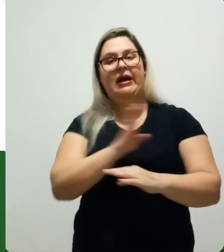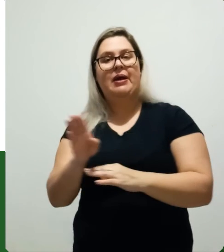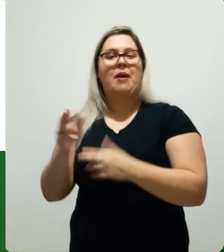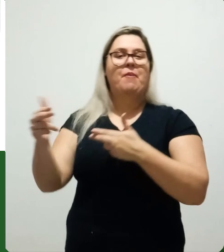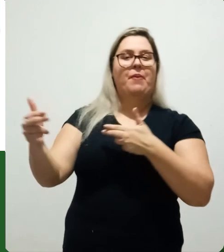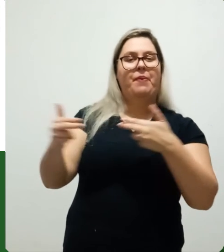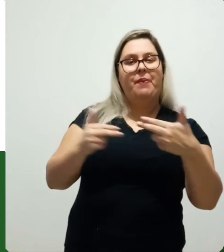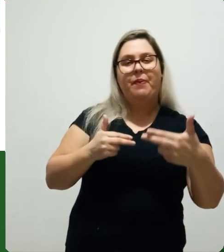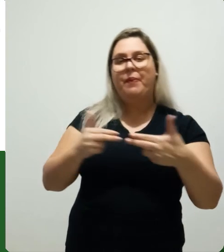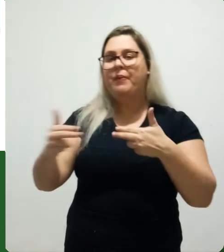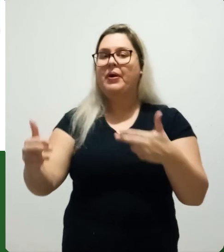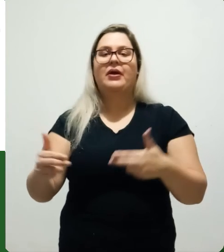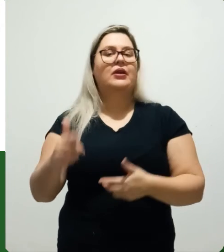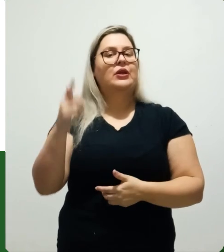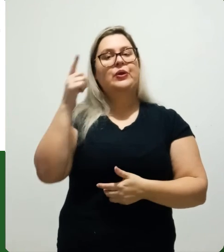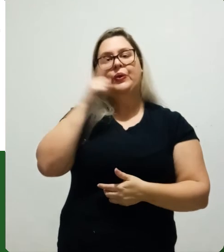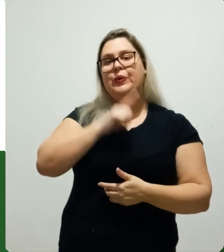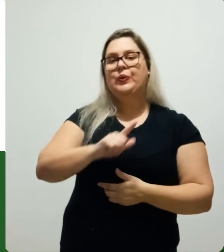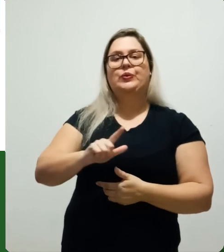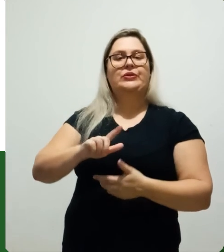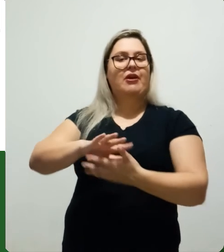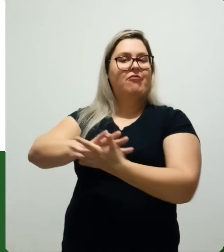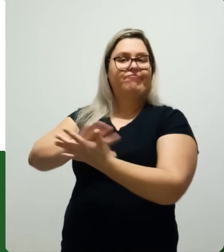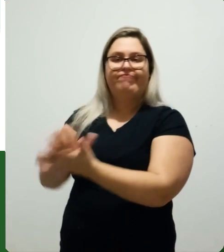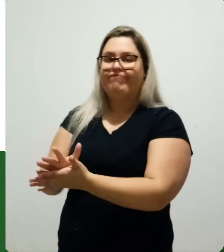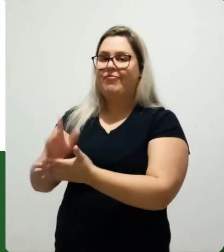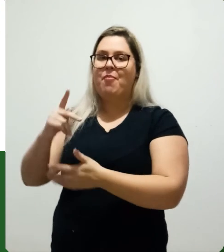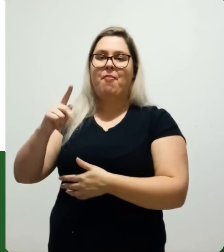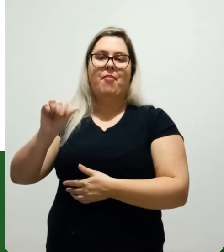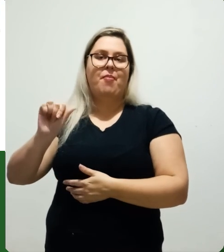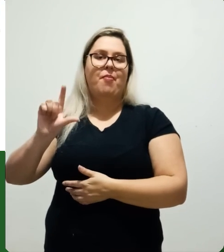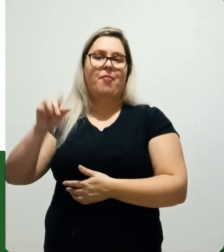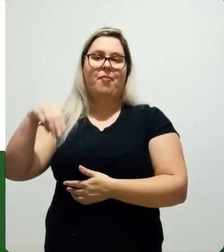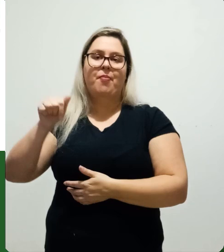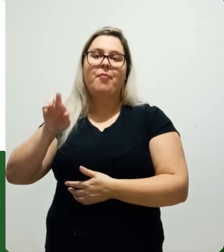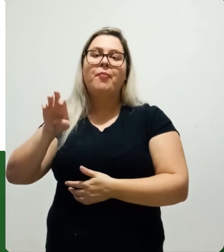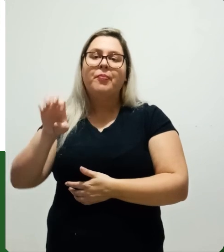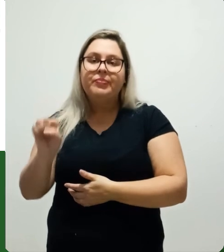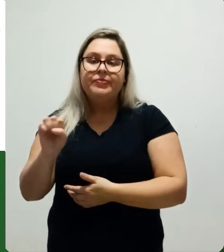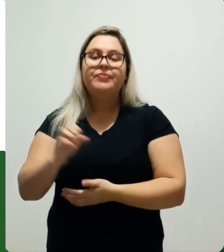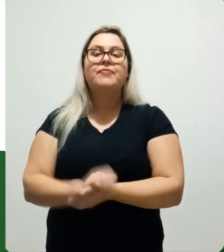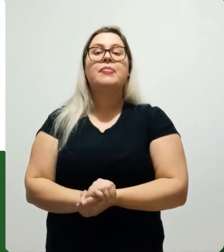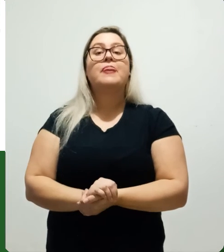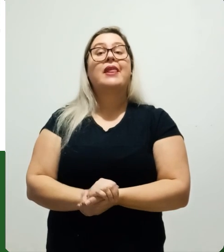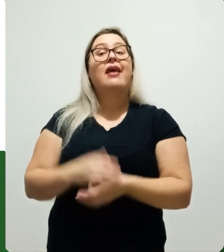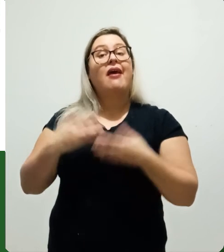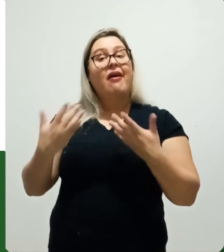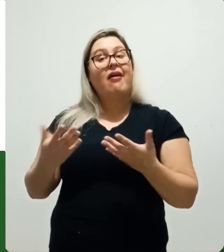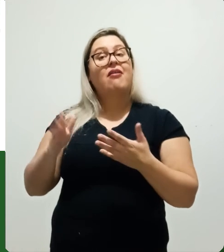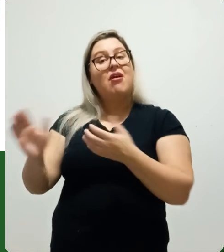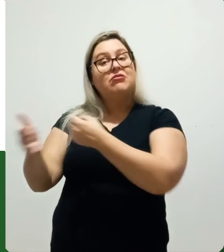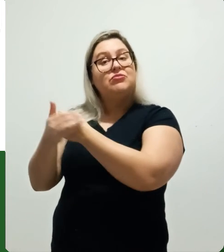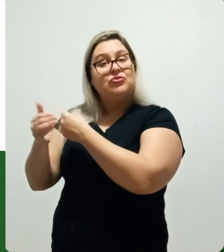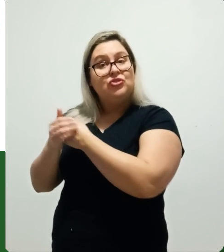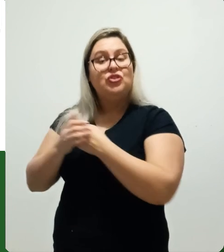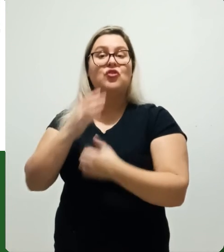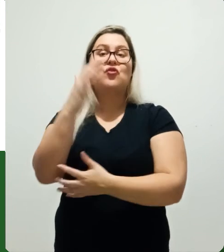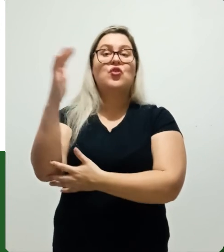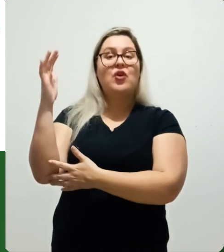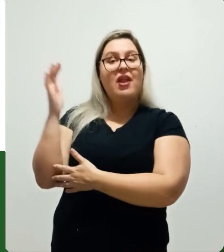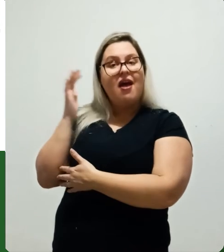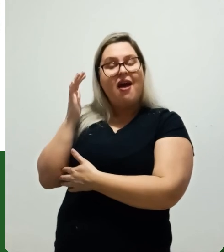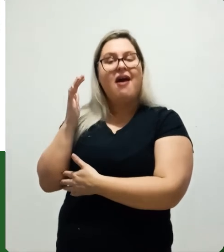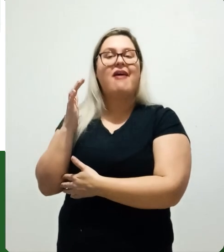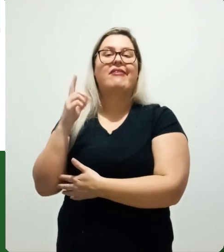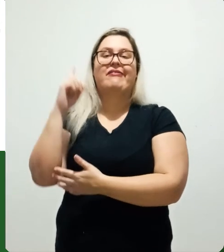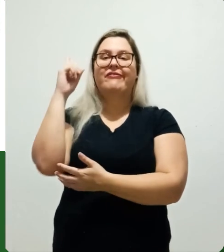as expedições, e por isso acabou que também não foi tão simples assim para derrotar o quilombo dos Palmares. Tá? E